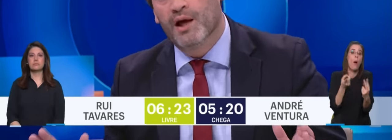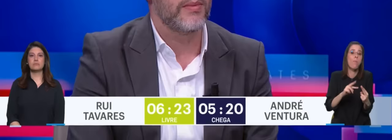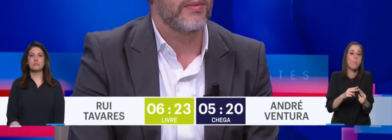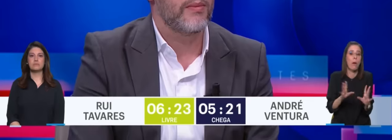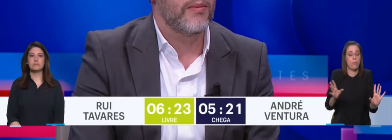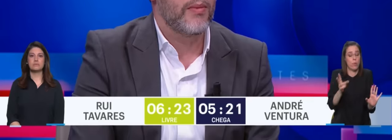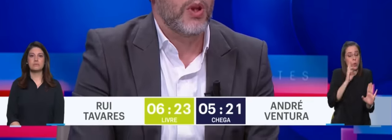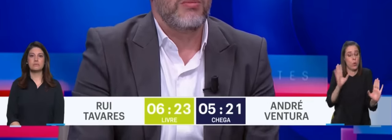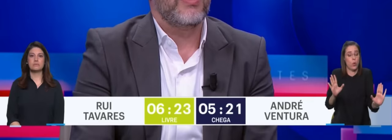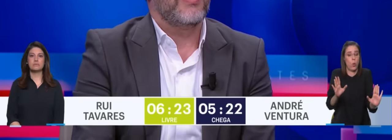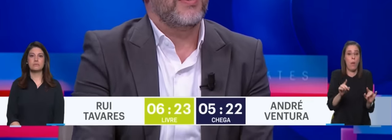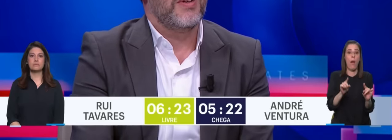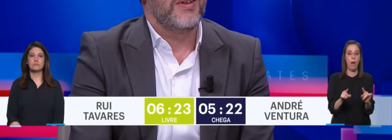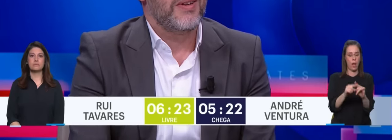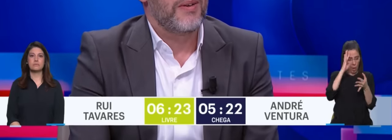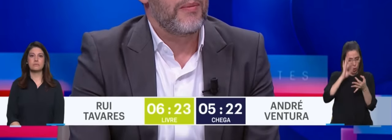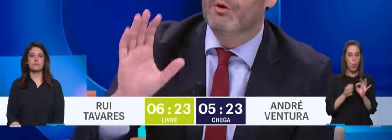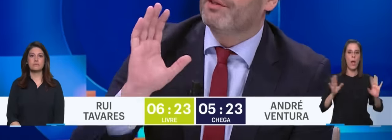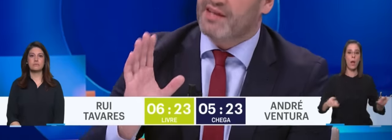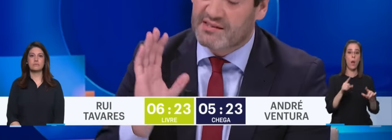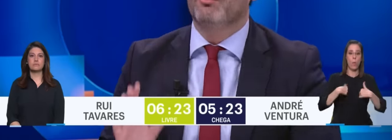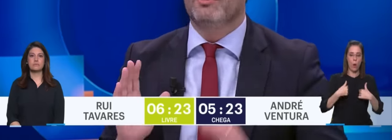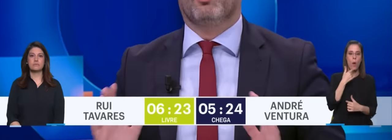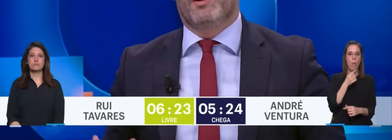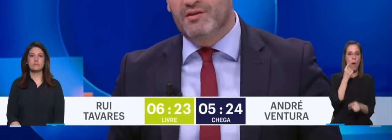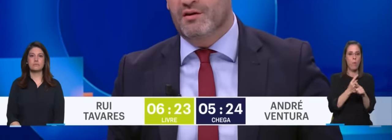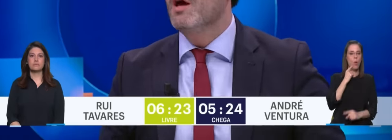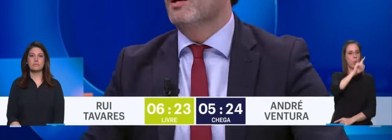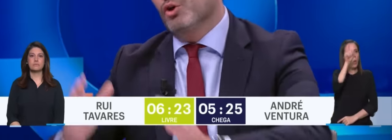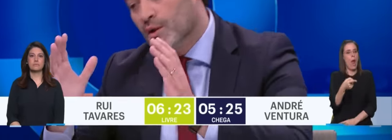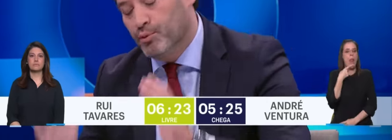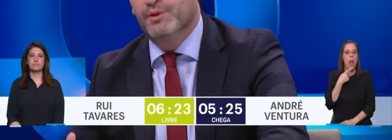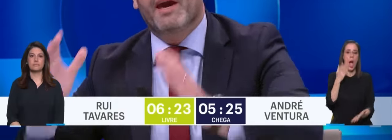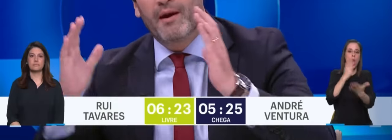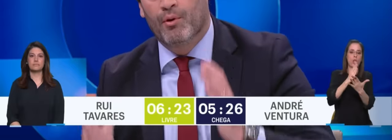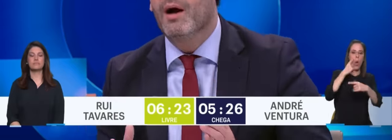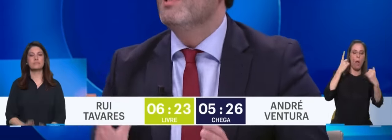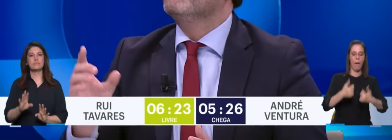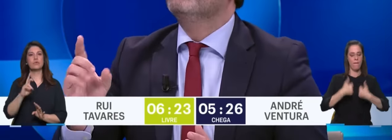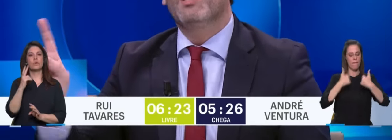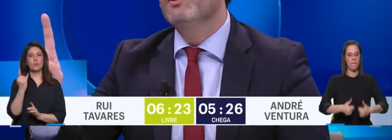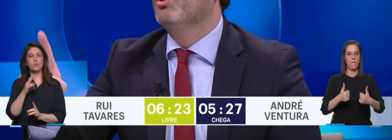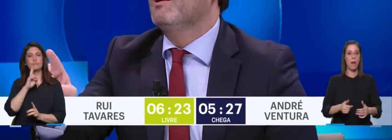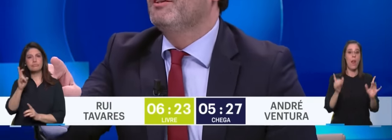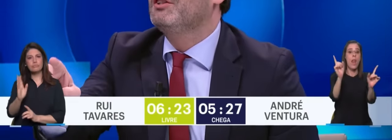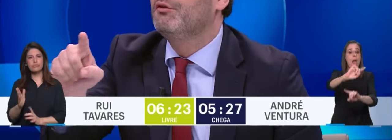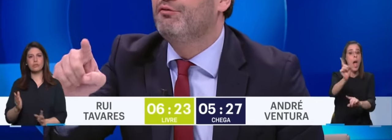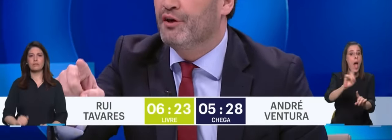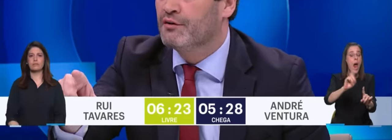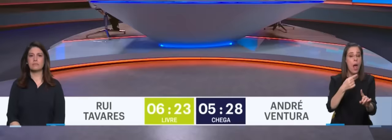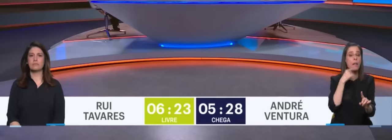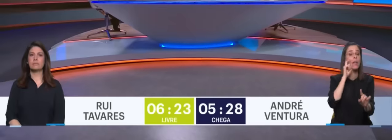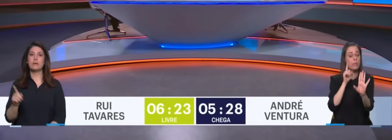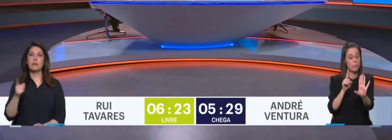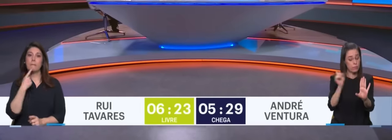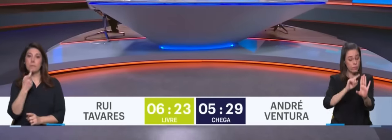desculpe lá ru Tavares isto é uma questão de de coerência o ru Tavares não pode andar sempre o dia toda a dizer que a escola pública Já respondeu já respondeu já respondeu